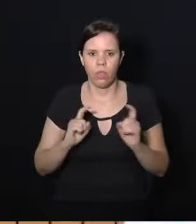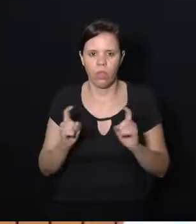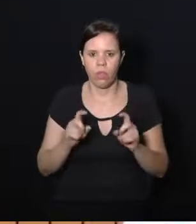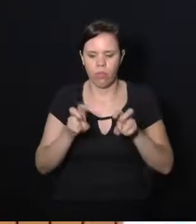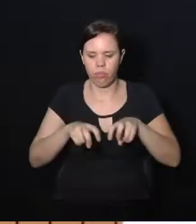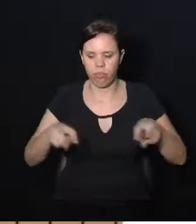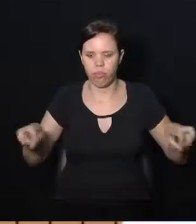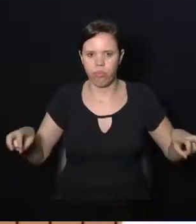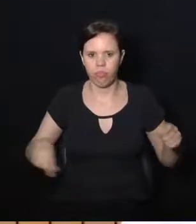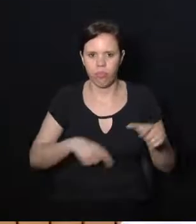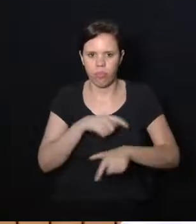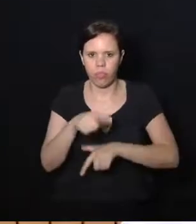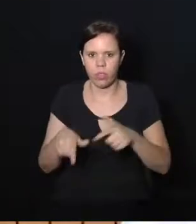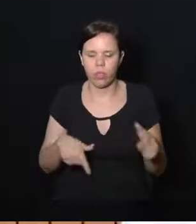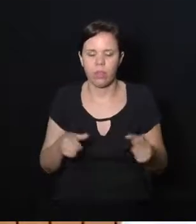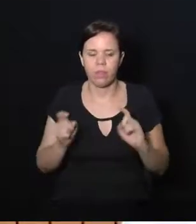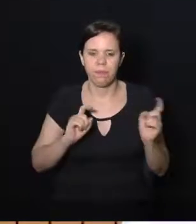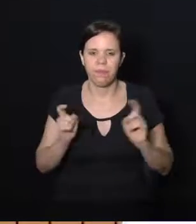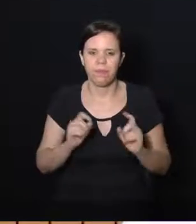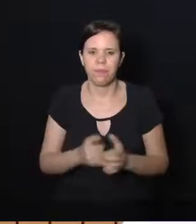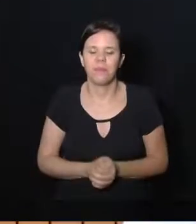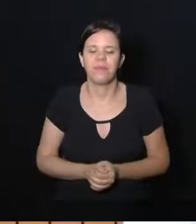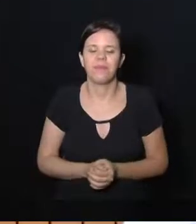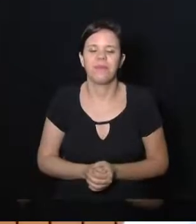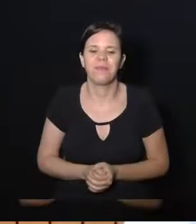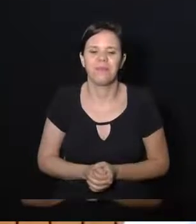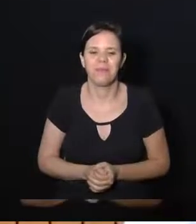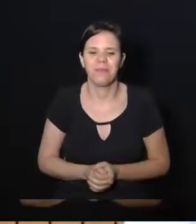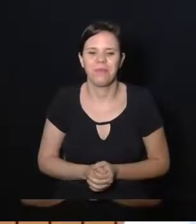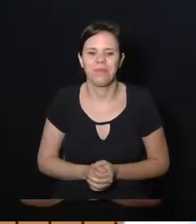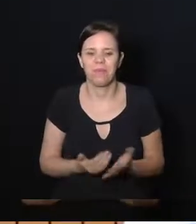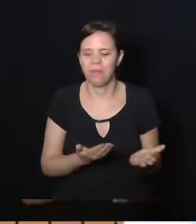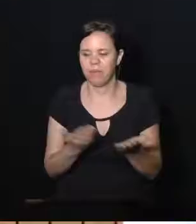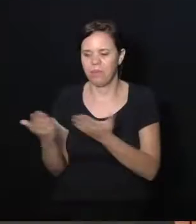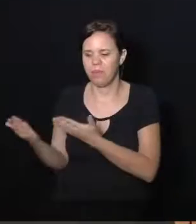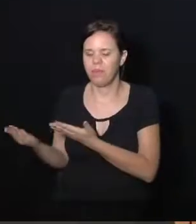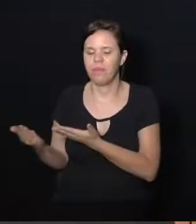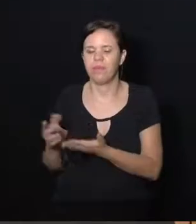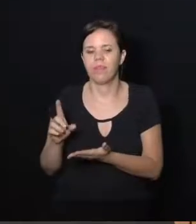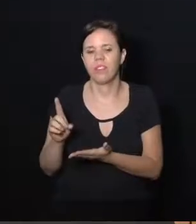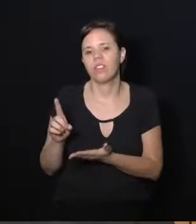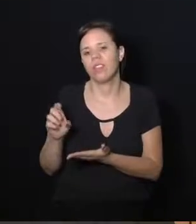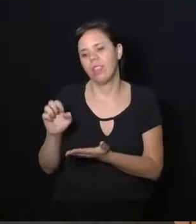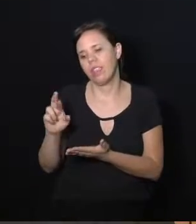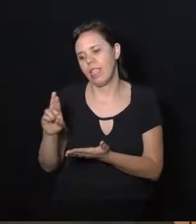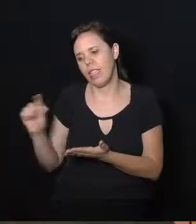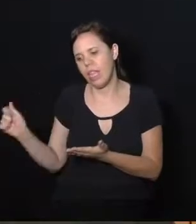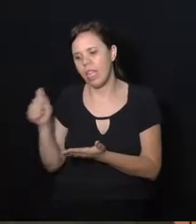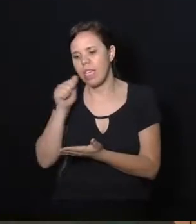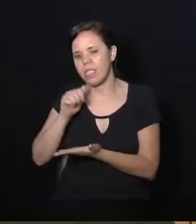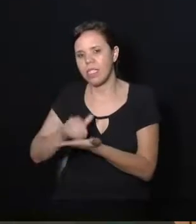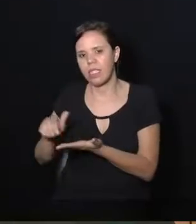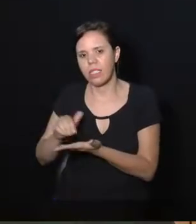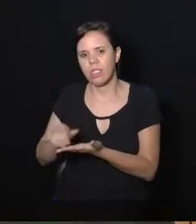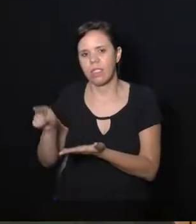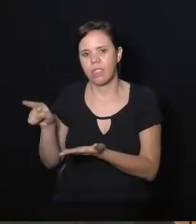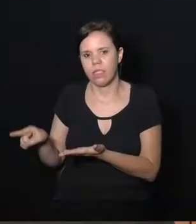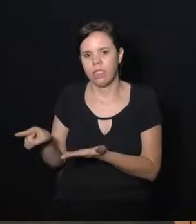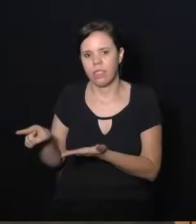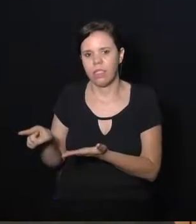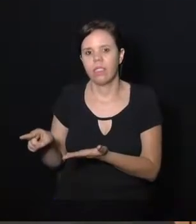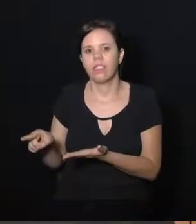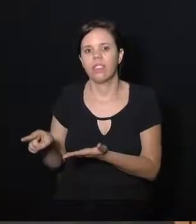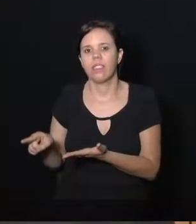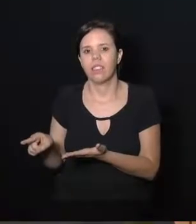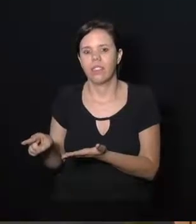mesa de trabalho dessa audiência pública, à minha direita, Andréa von Zuben, que é secretária